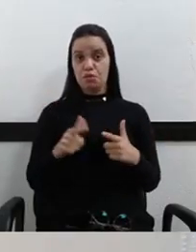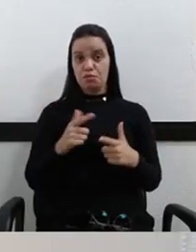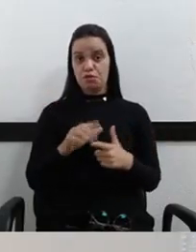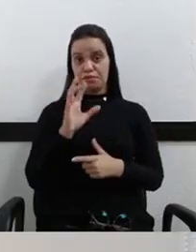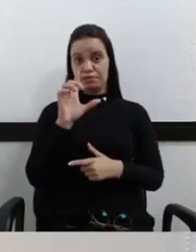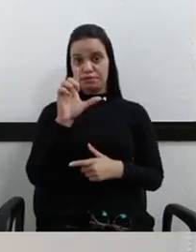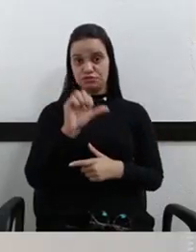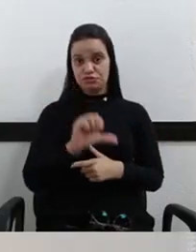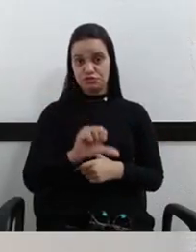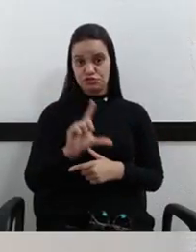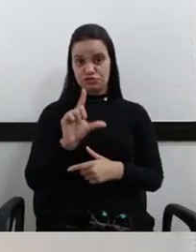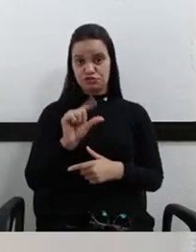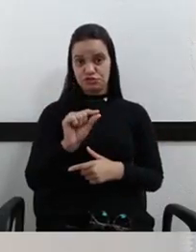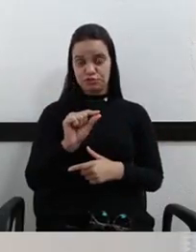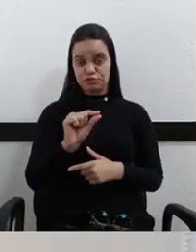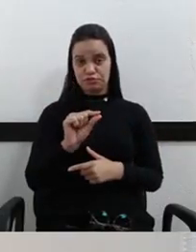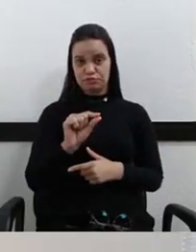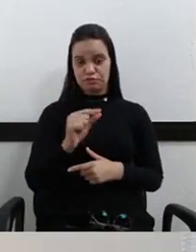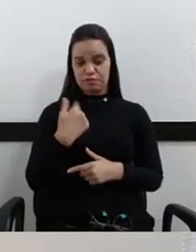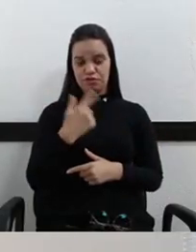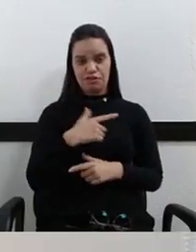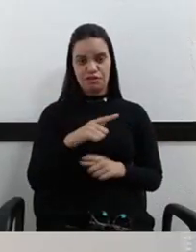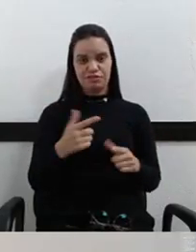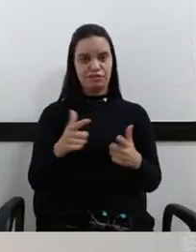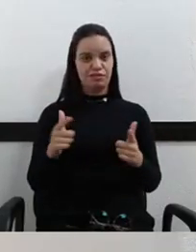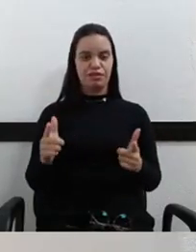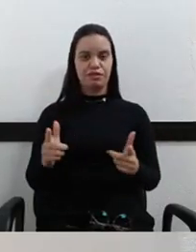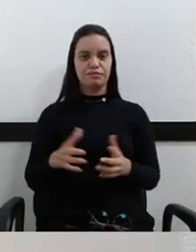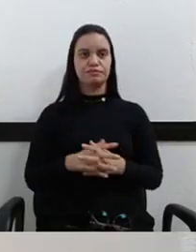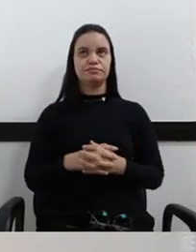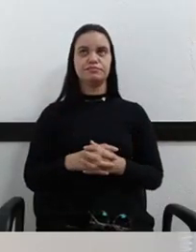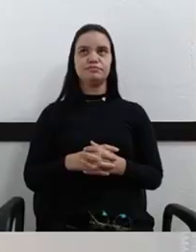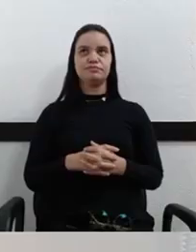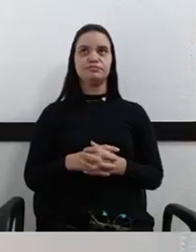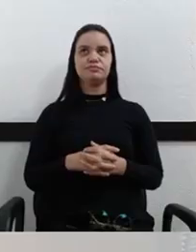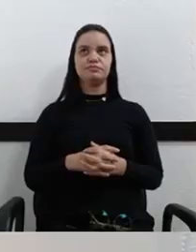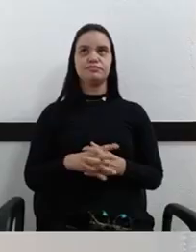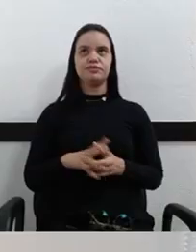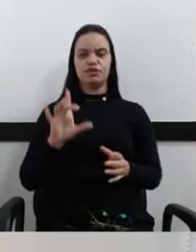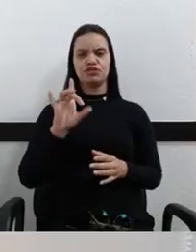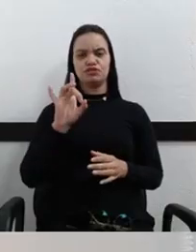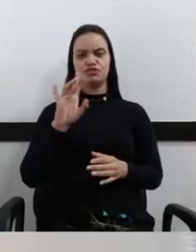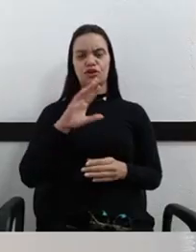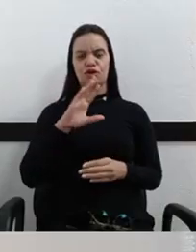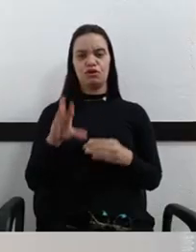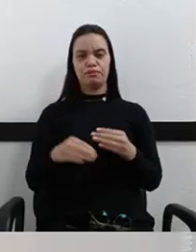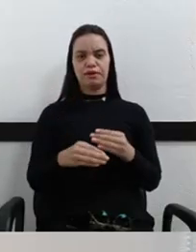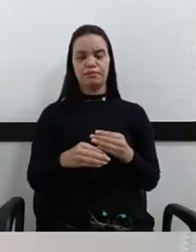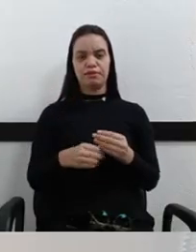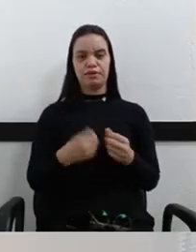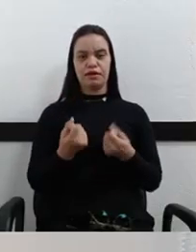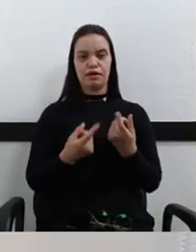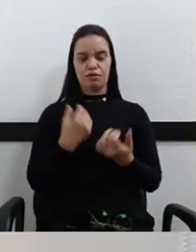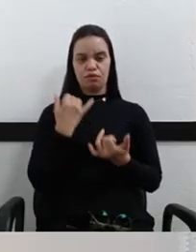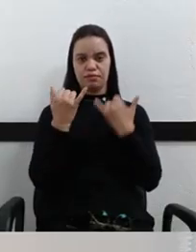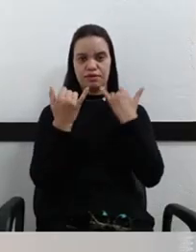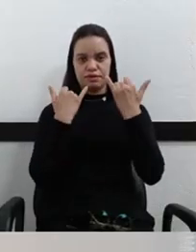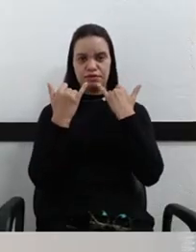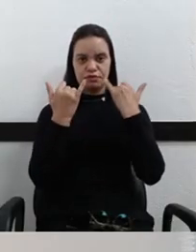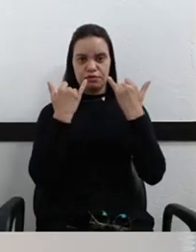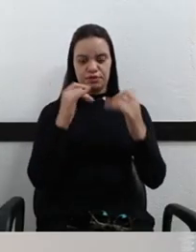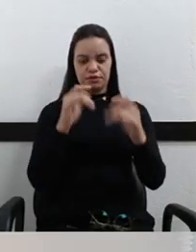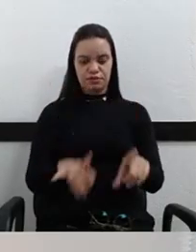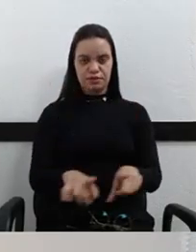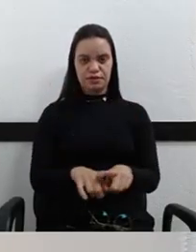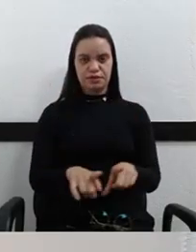orçamento sobrando, mas nós não temos. Nós não temos. Então... Só me permite uma parte, eu quero até deixar bem claro a respeito de qualquer possibilidade de incremento